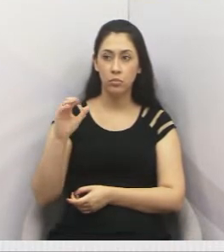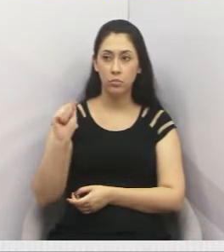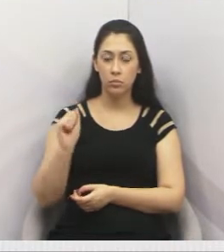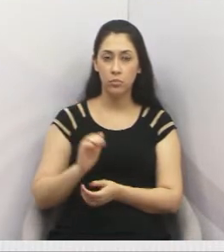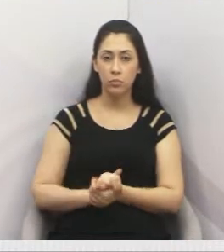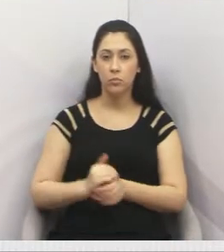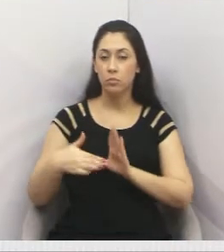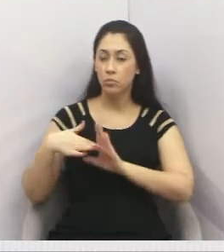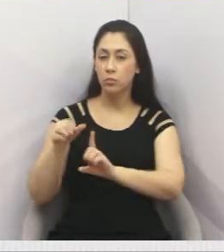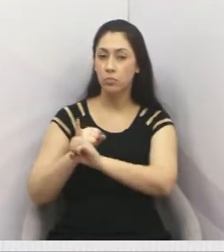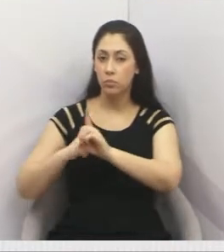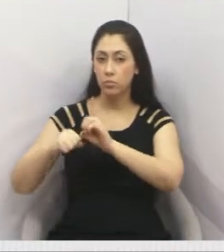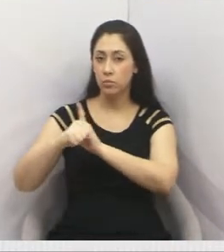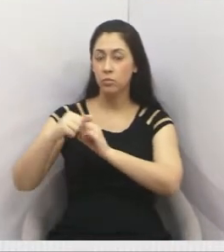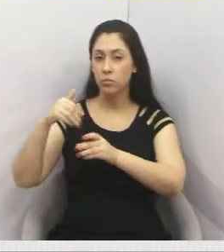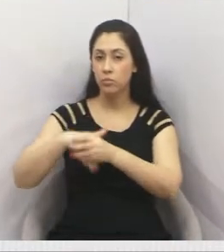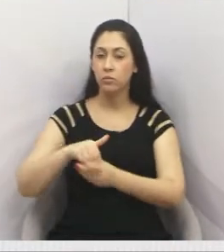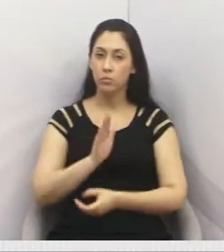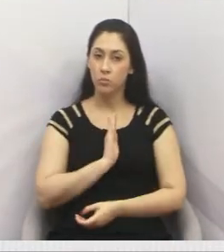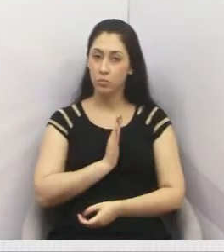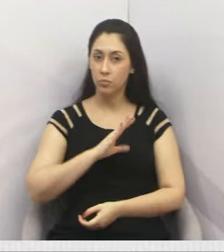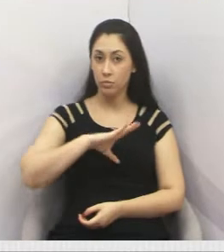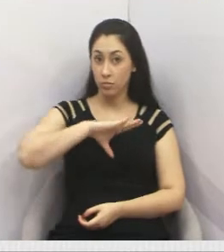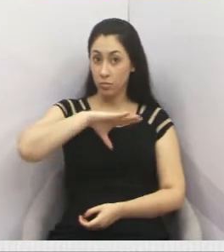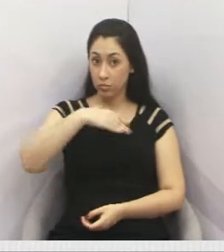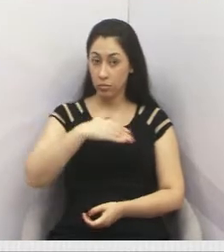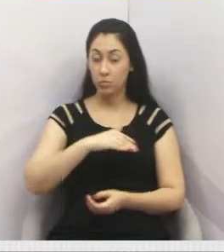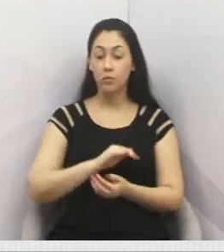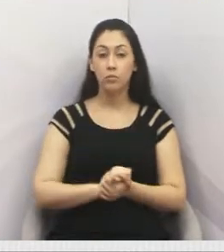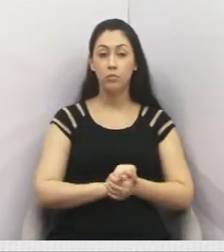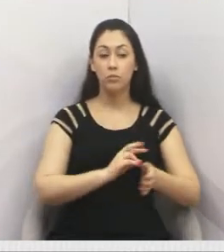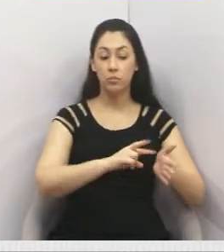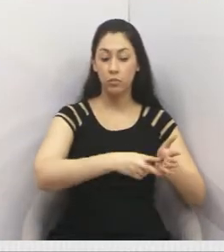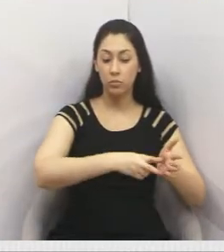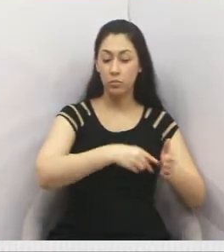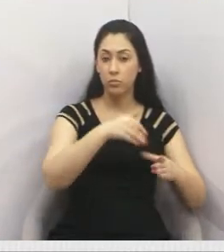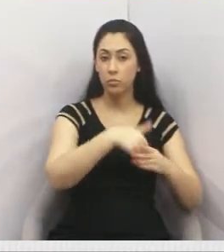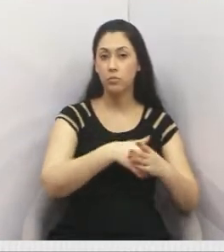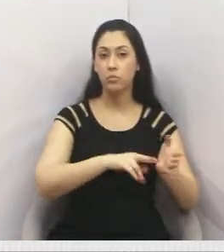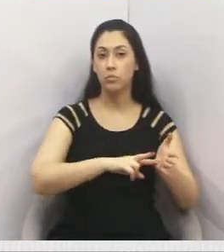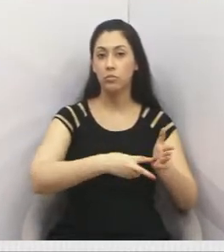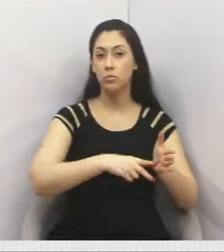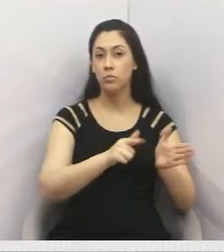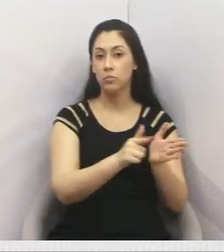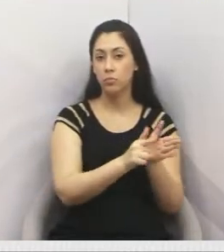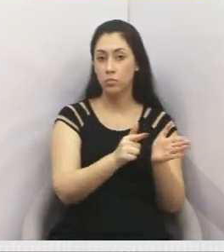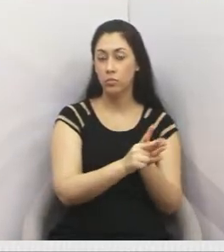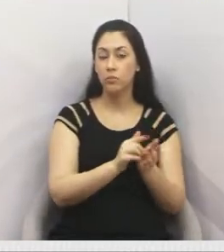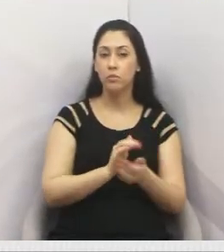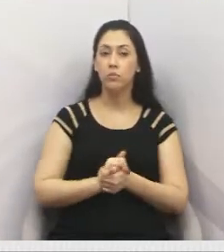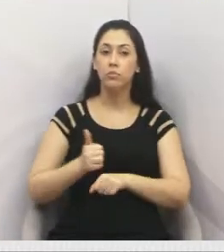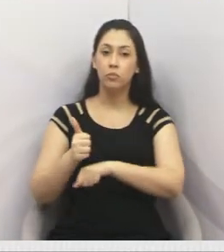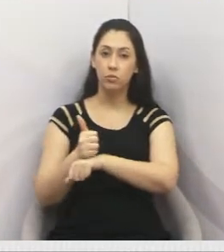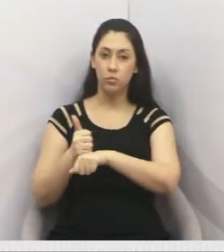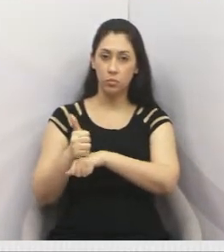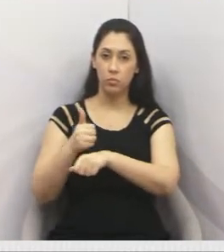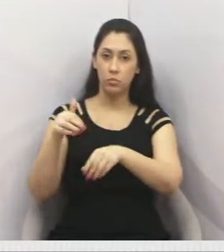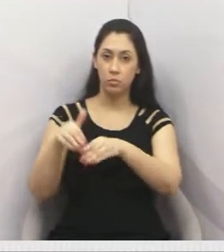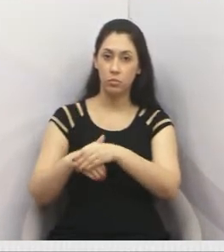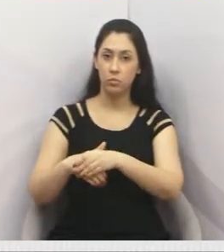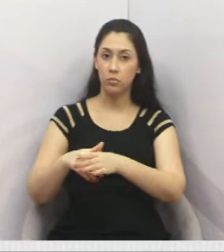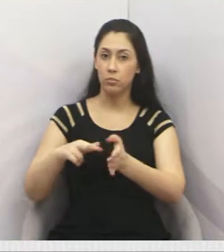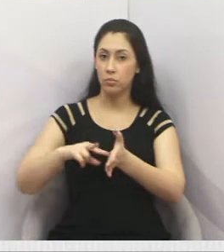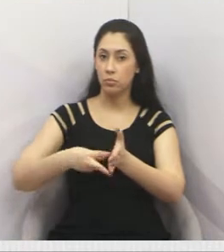Movimentos populares, Quilombo Coração Valente, entidade de classe sindical, sindicatos dos papeleiros, empresas ou entidades profissionais,